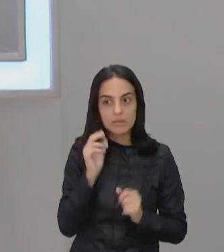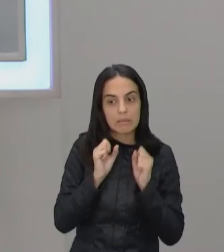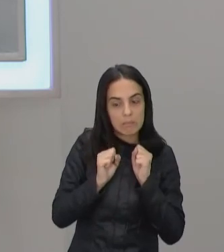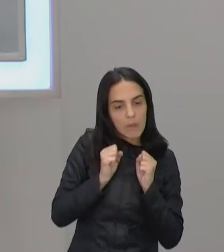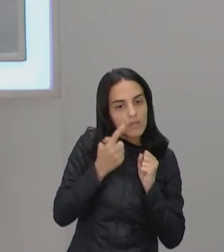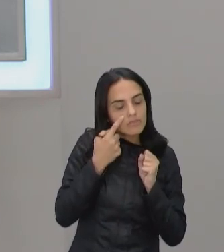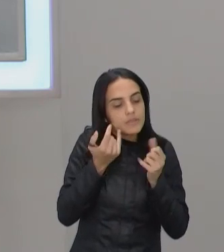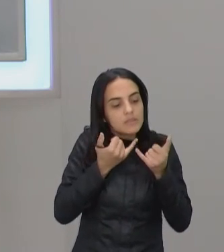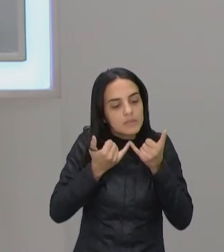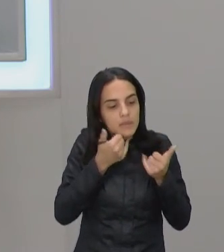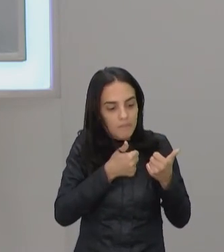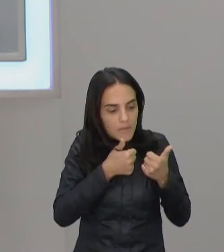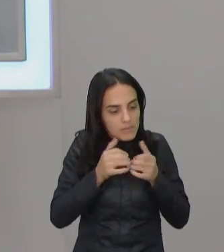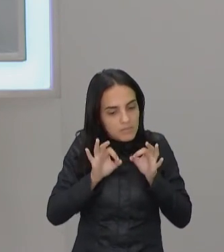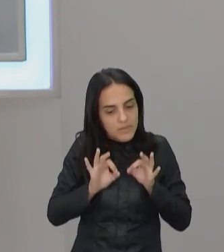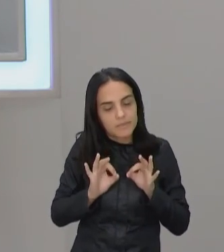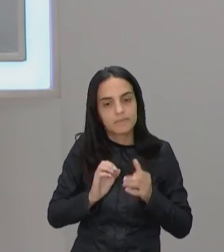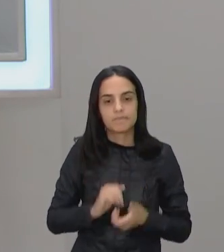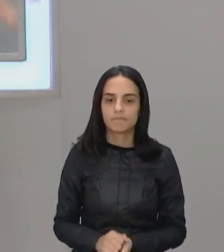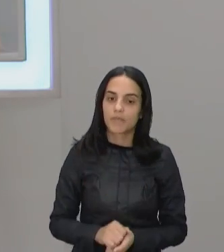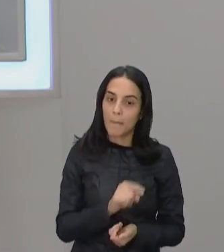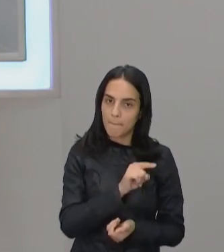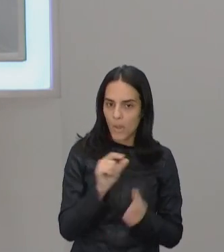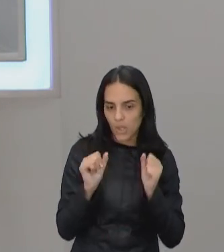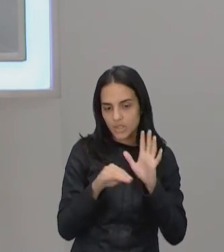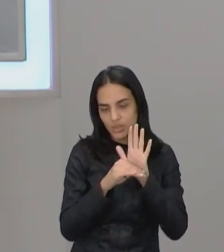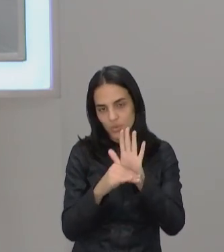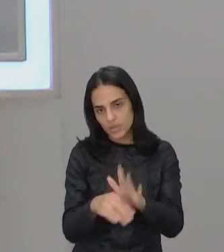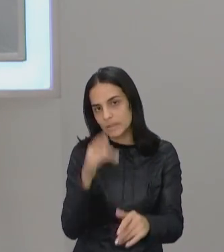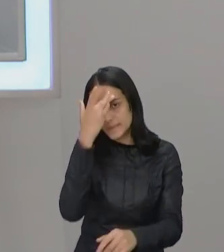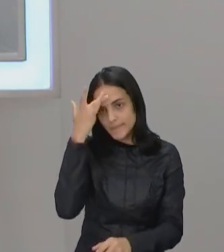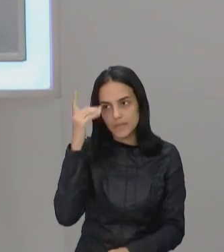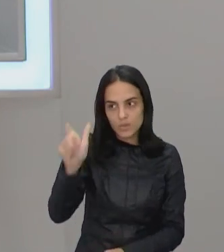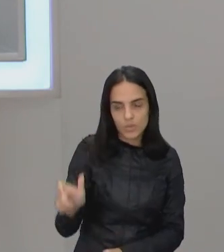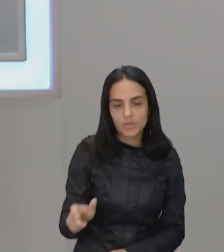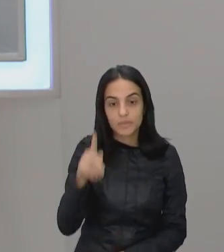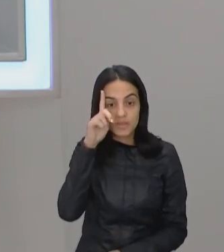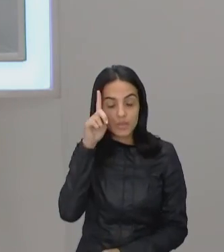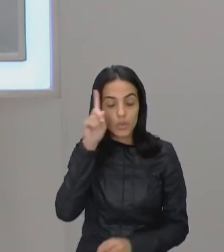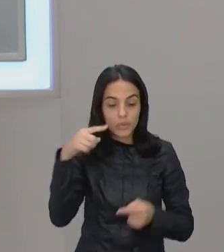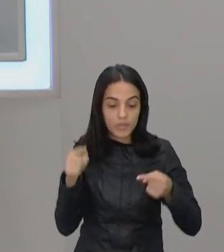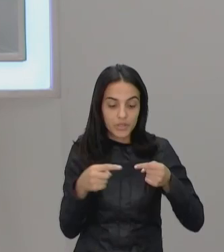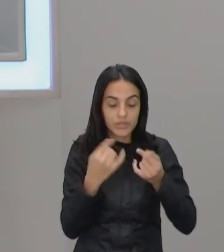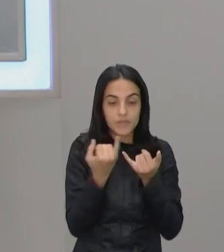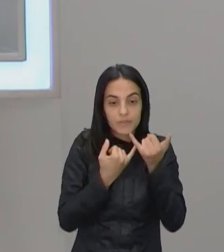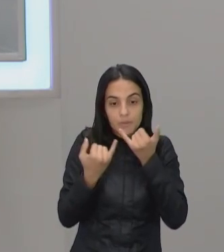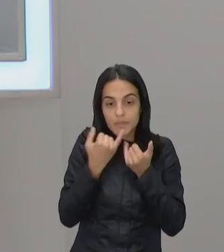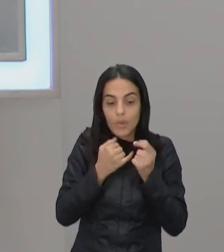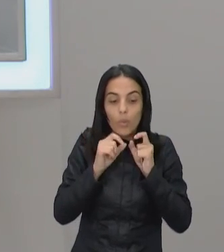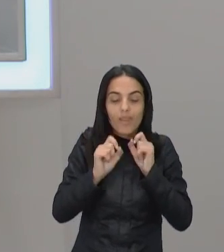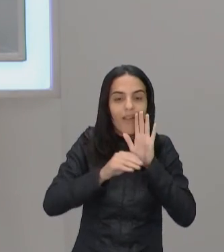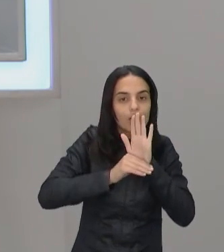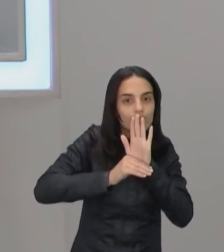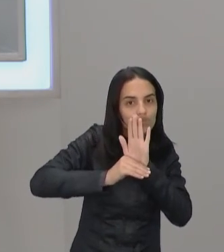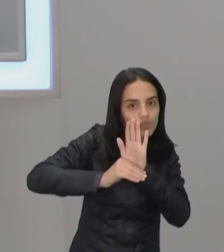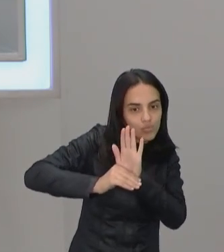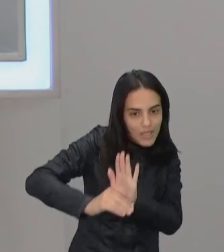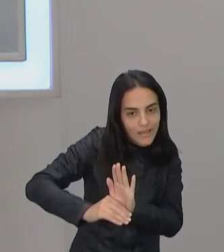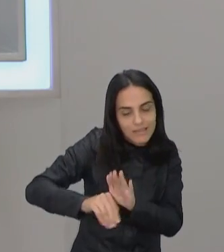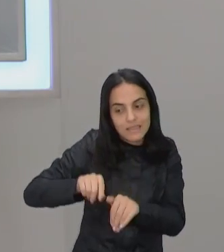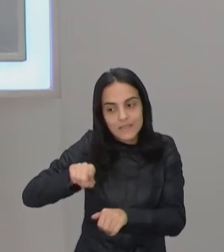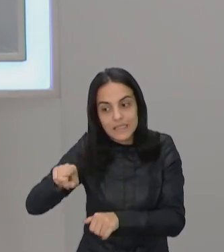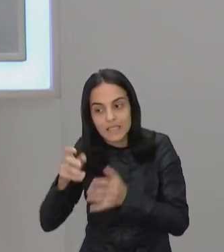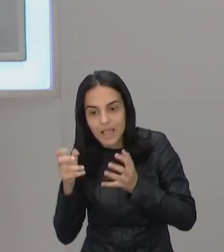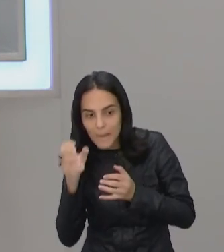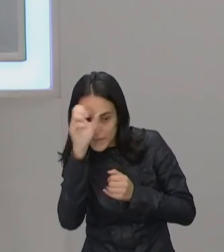então ficar bem informadas. Para que aquele ali possa ajudar alguém um dia. Porque o objetivo da informação é esse, né? É ajudar quem se